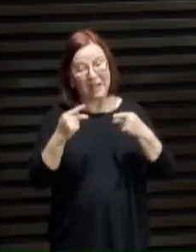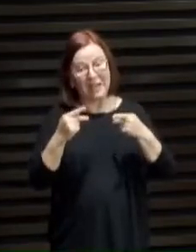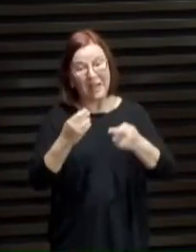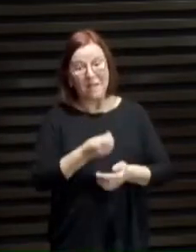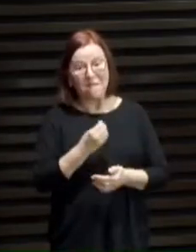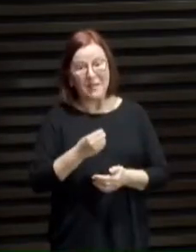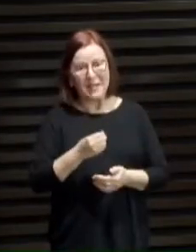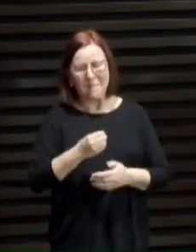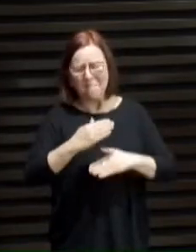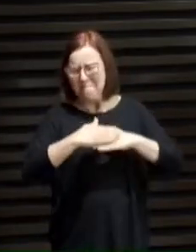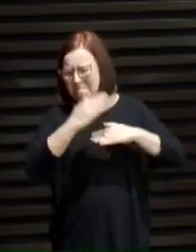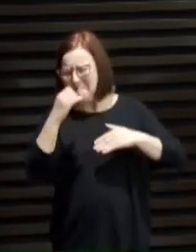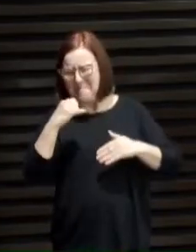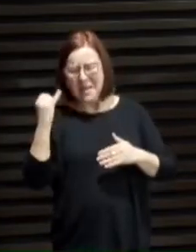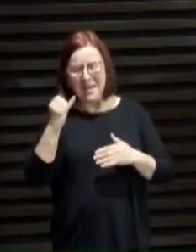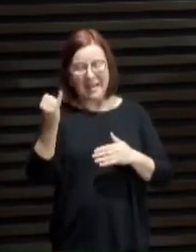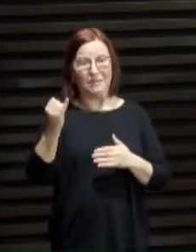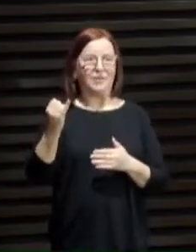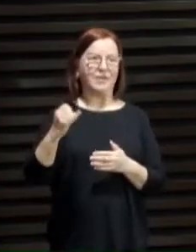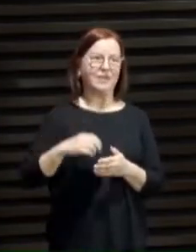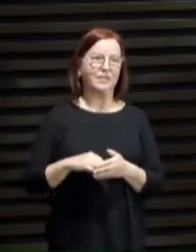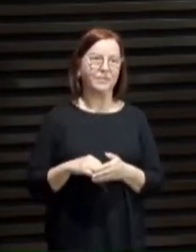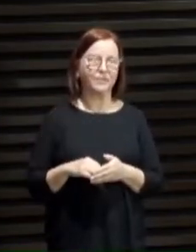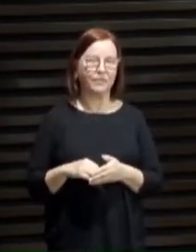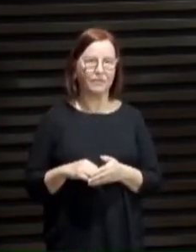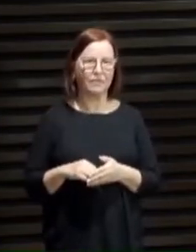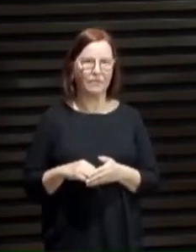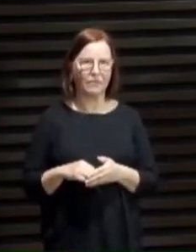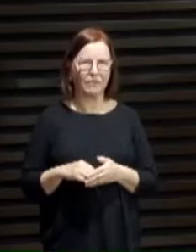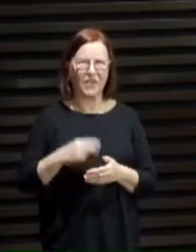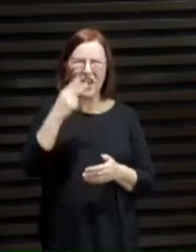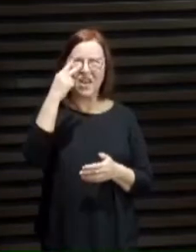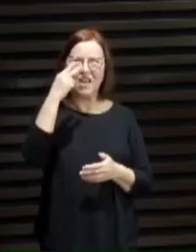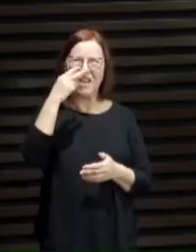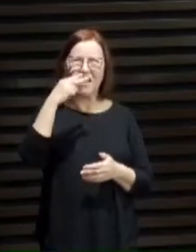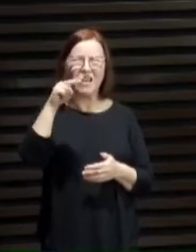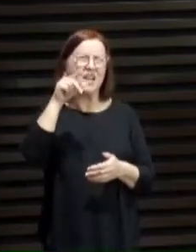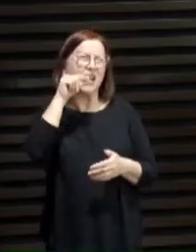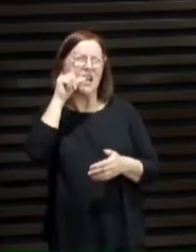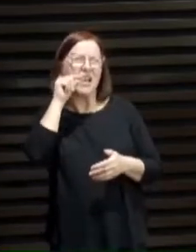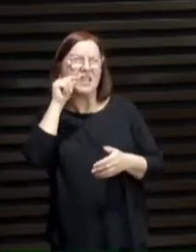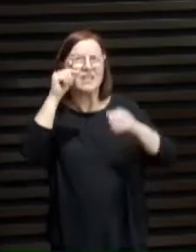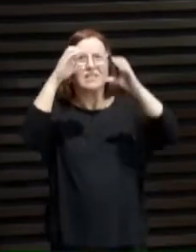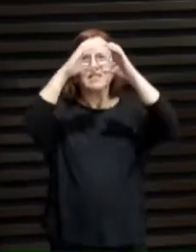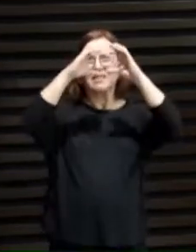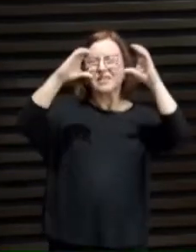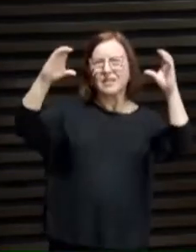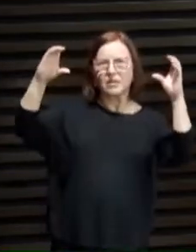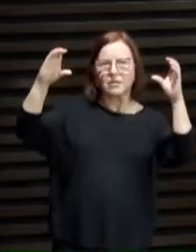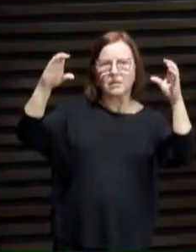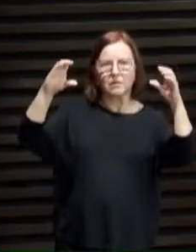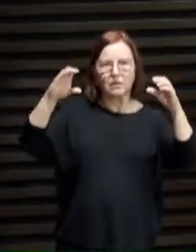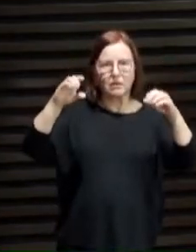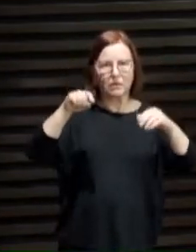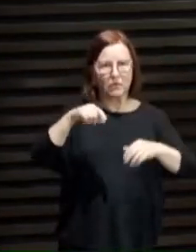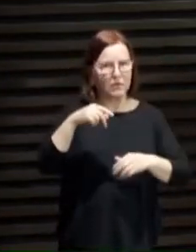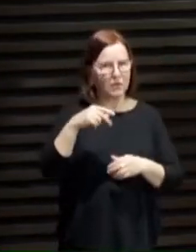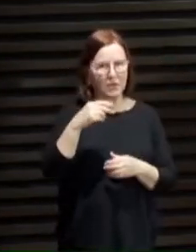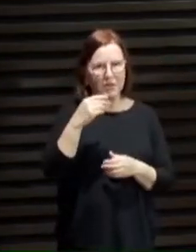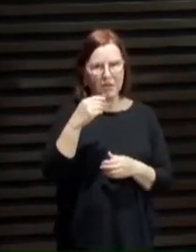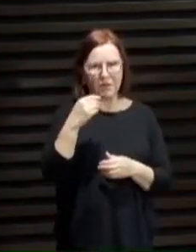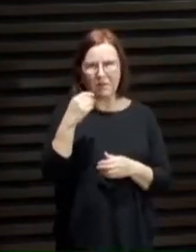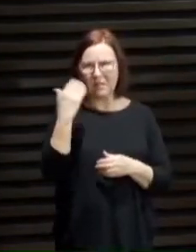o primeiro imperativo: olhai as aves dos céus. Você não vê nenhum passarinho